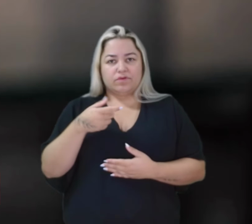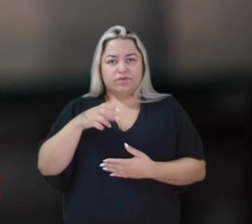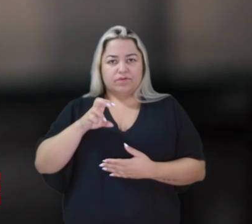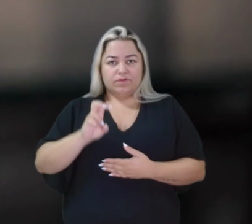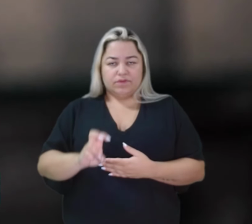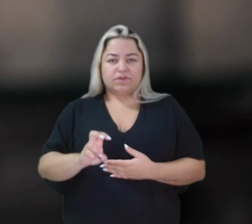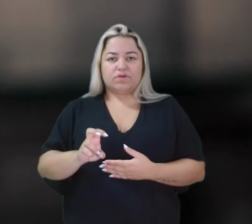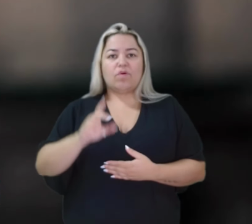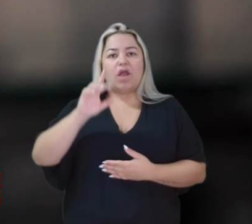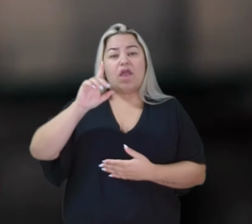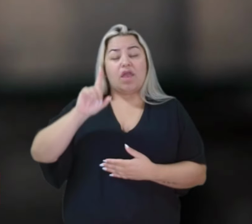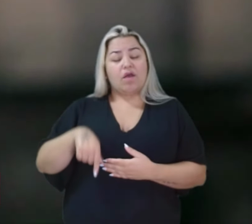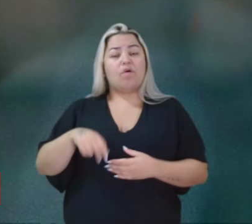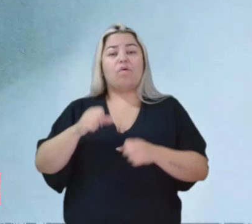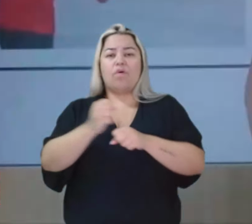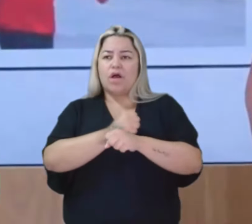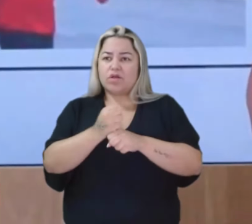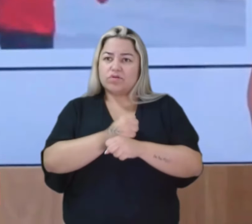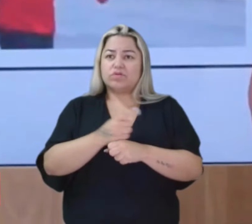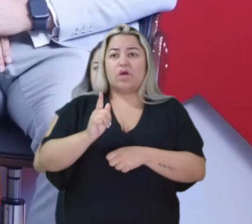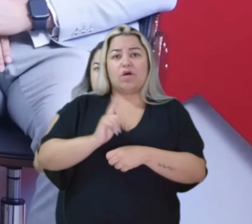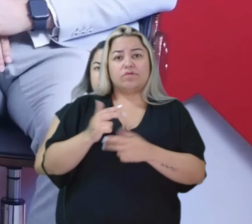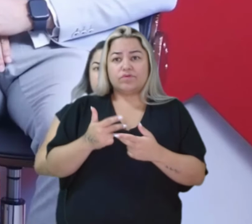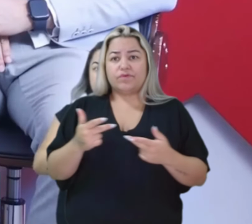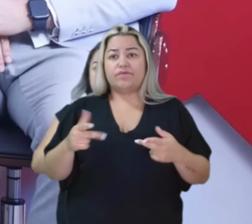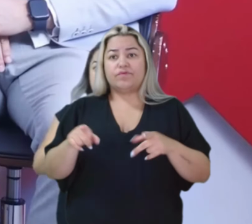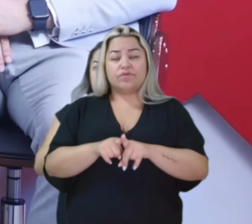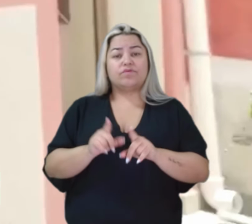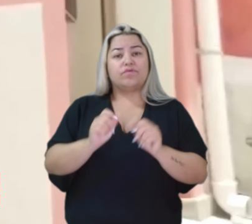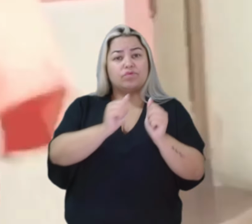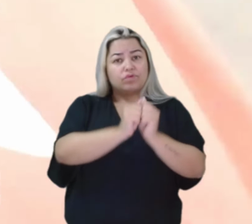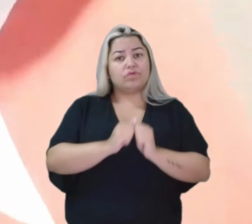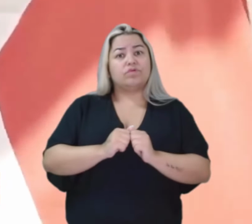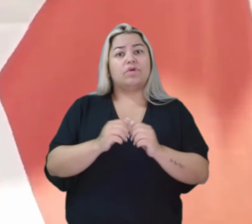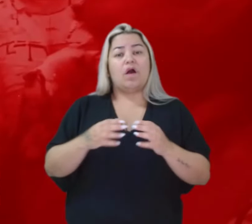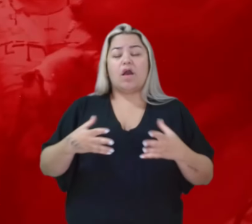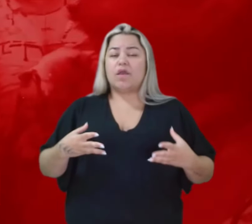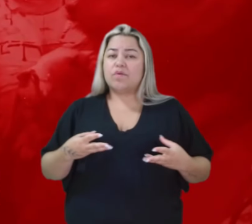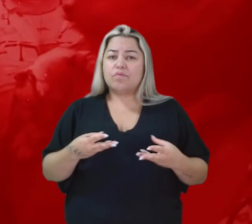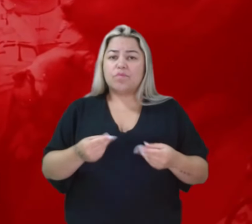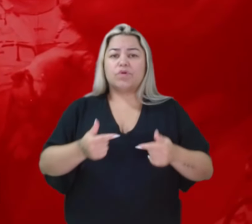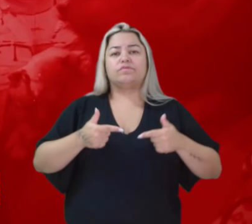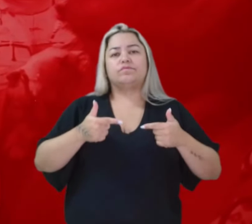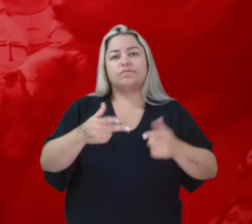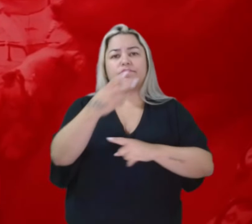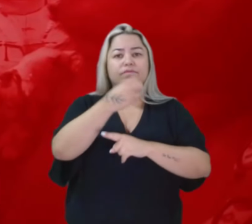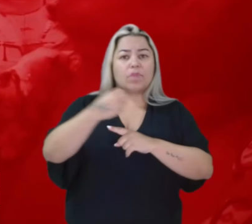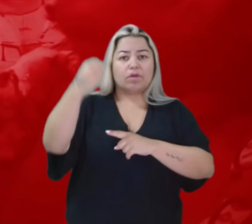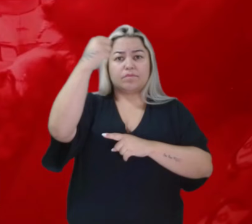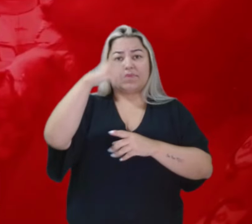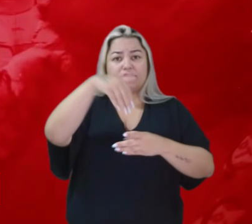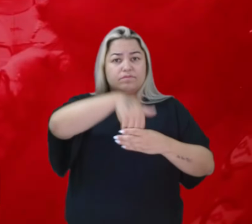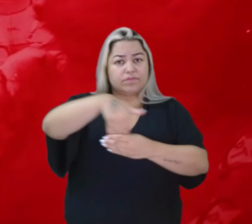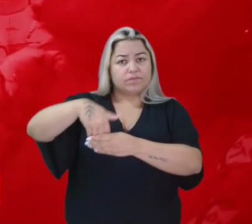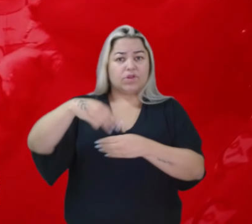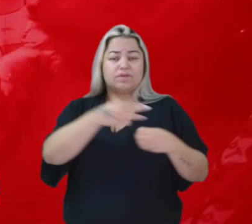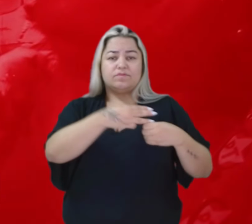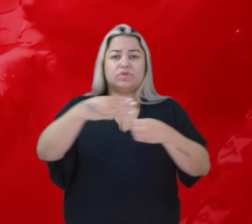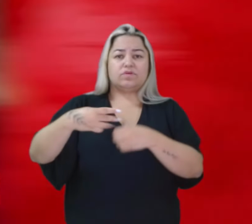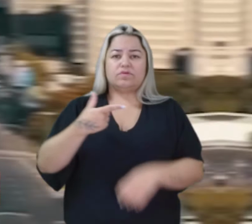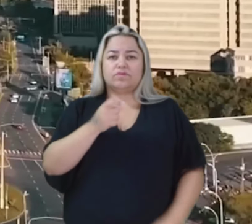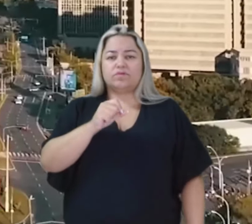2025 é ano da colheita. Estivemos juntos também em muitos momentos de vitória, como nas eleições municipais